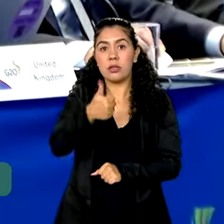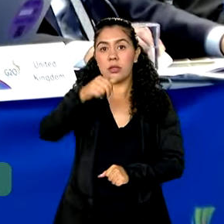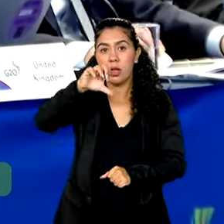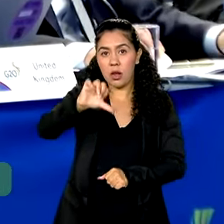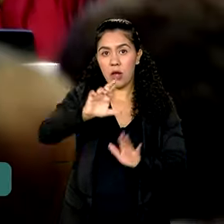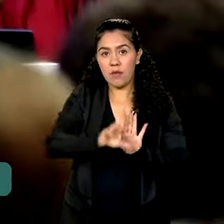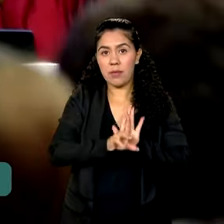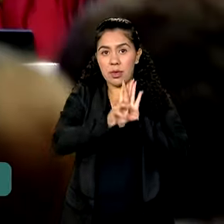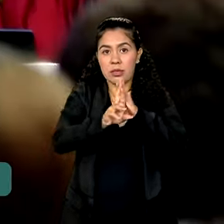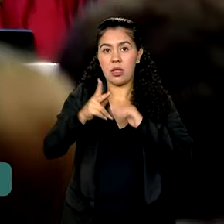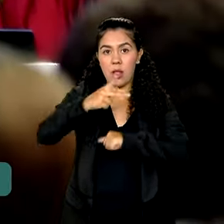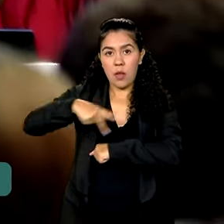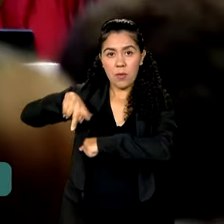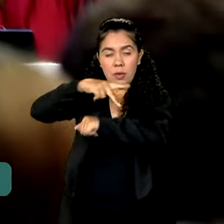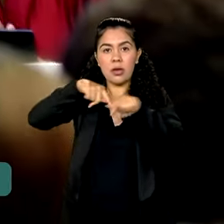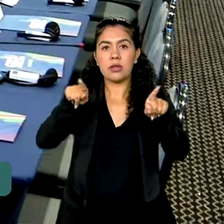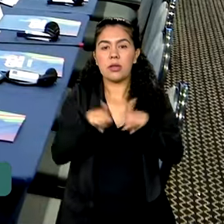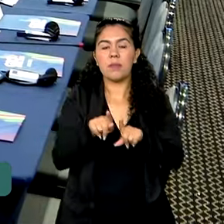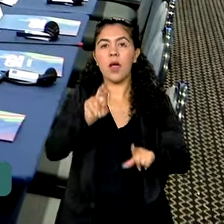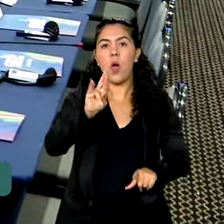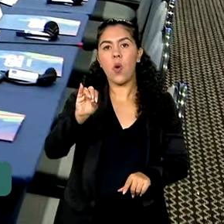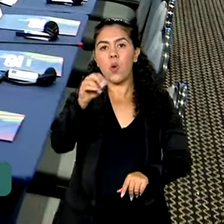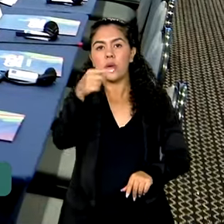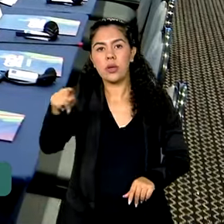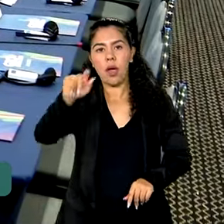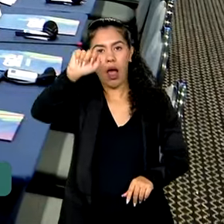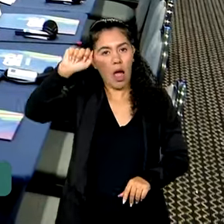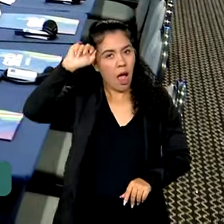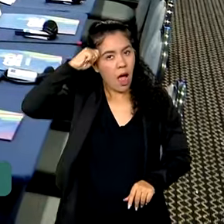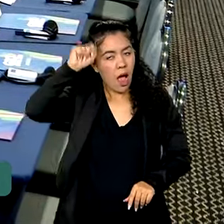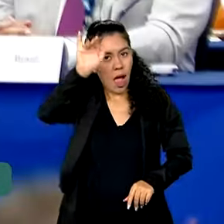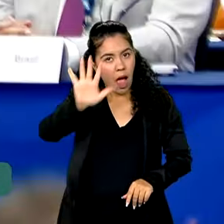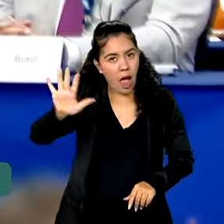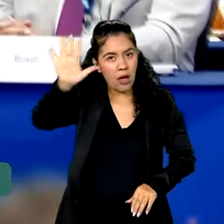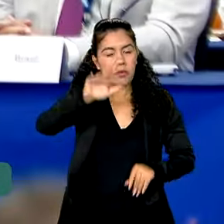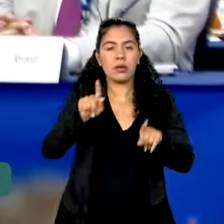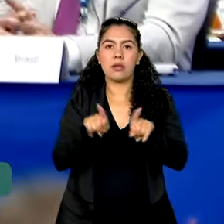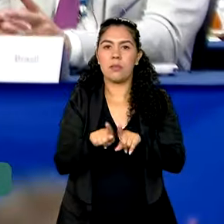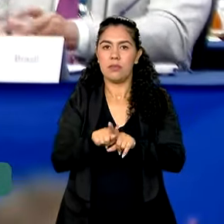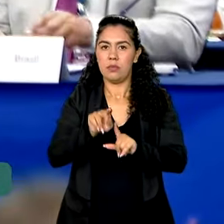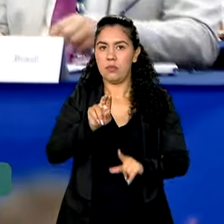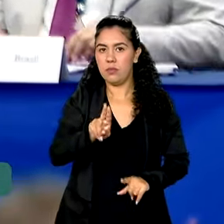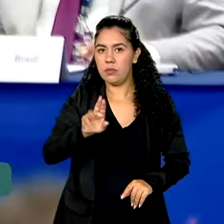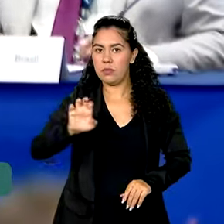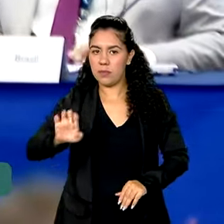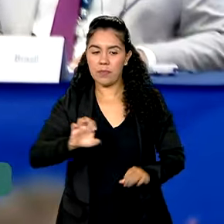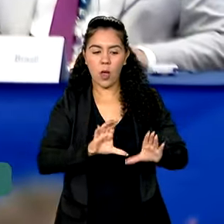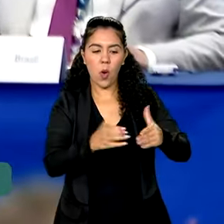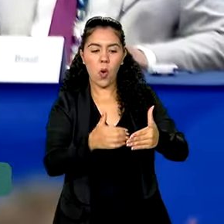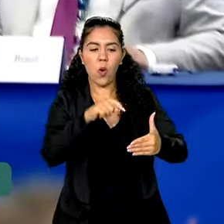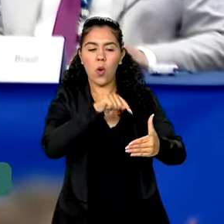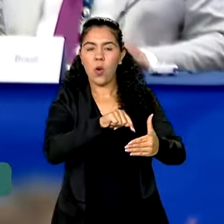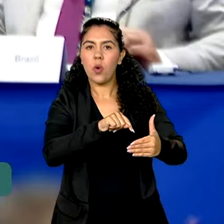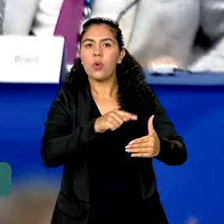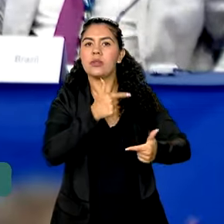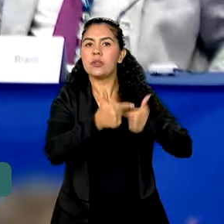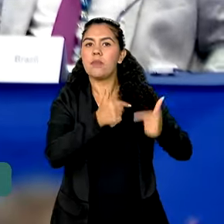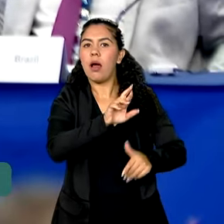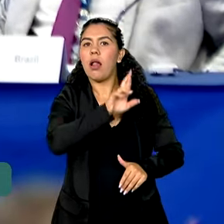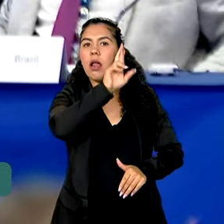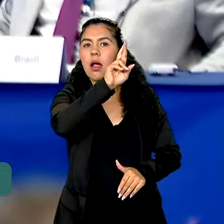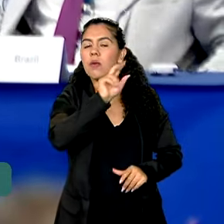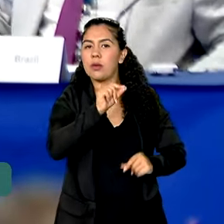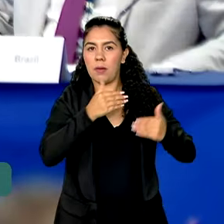do mundo, mais a União Africana e a União Europeia. O grupo de trabalho é coordenado pelo Ministério da Integração e